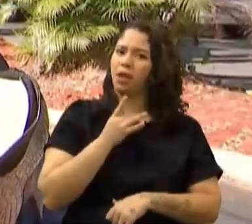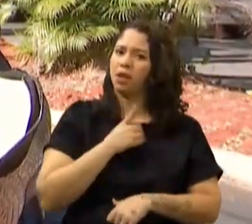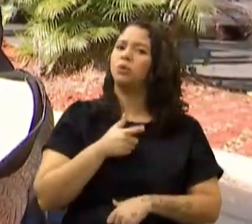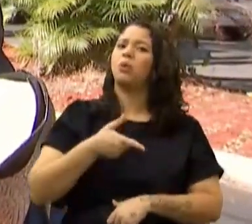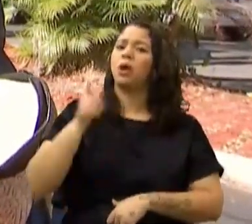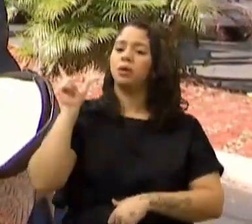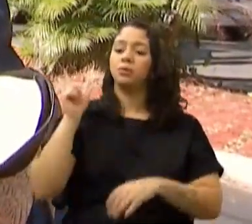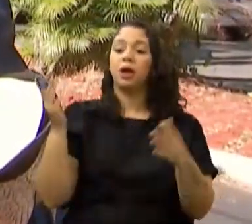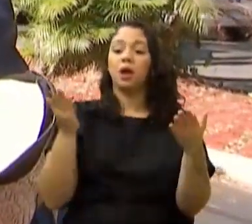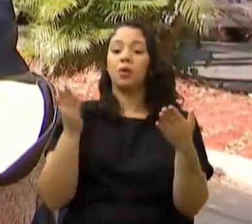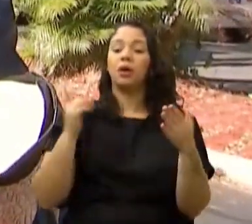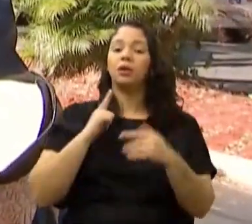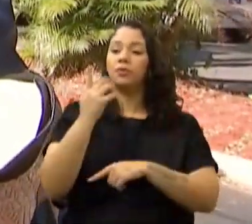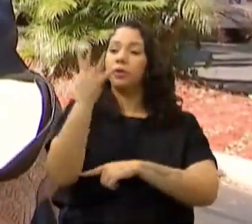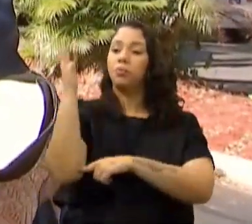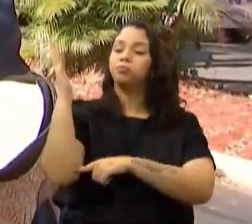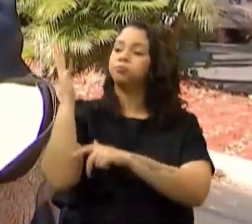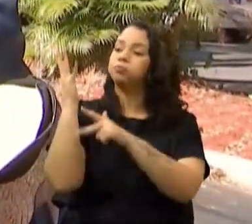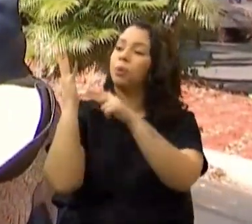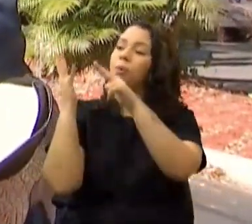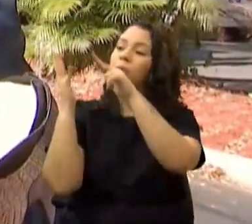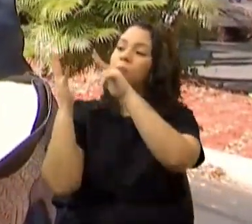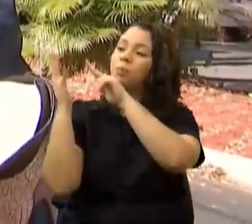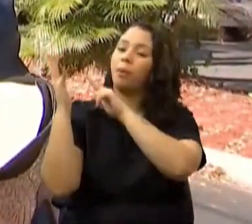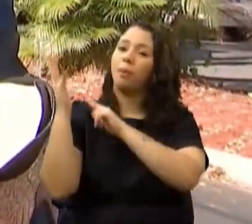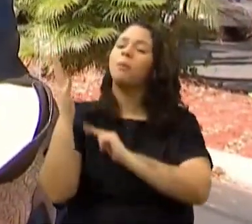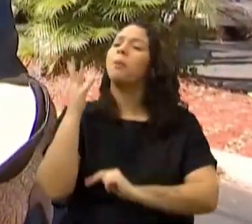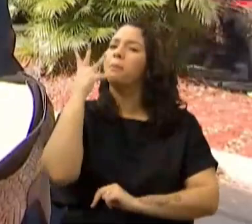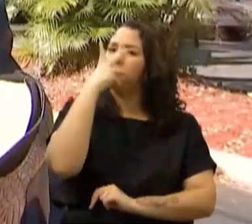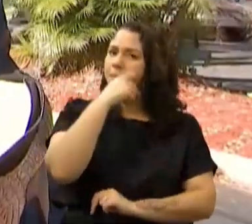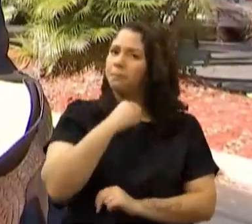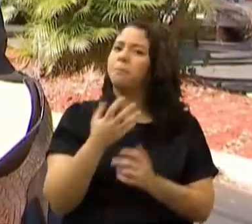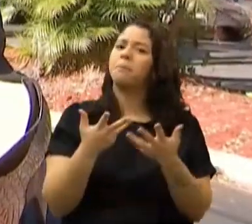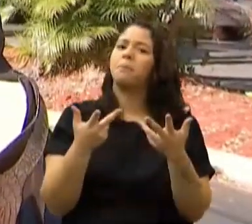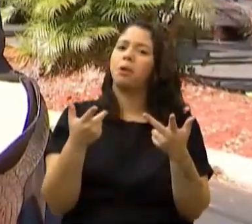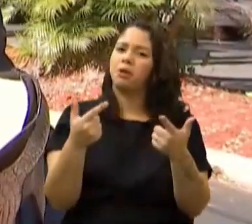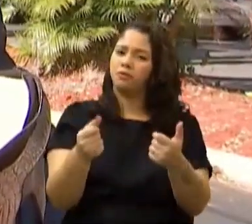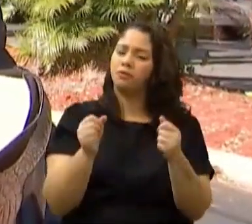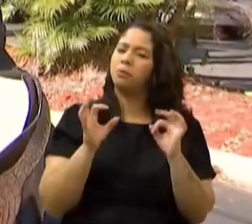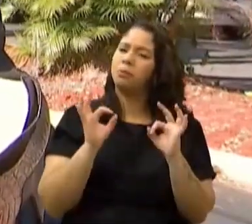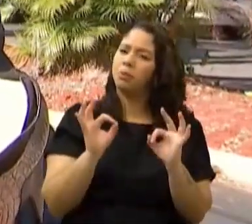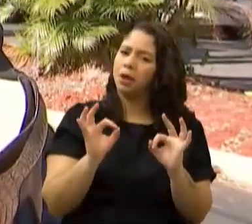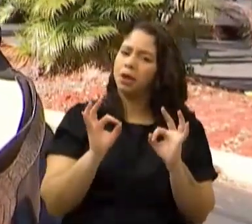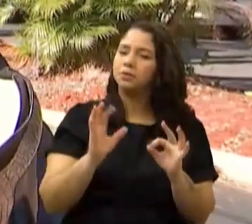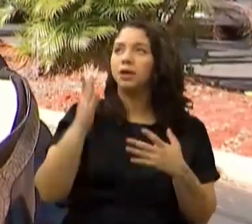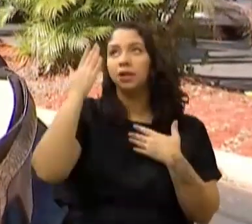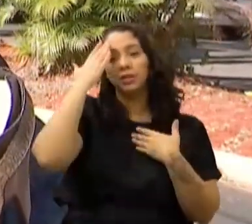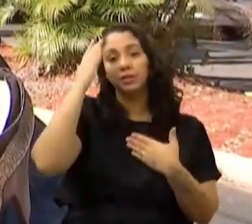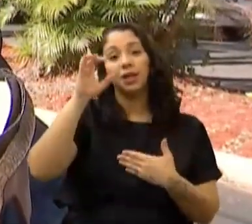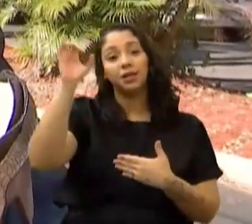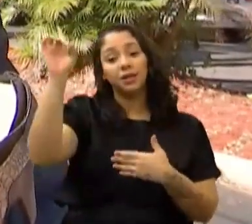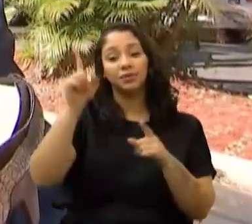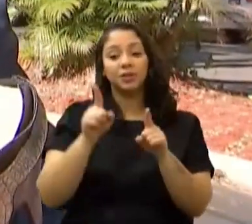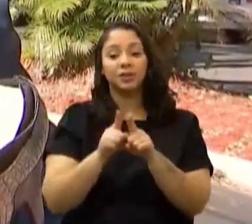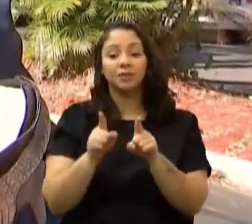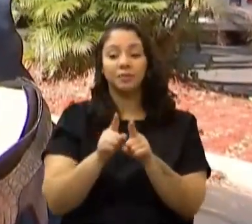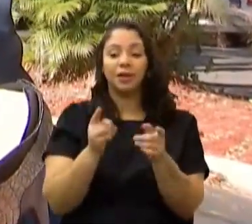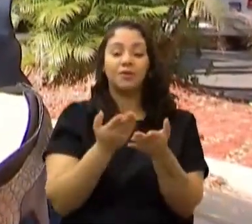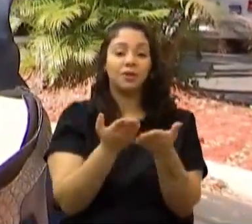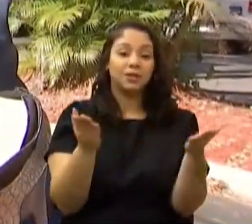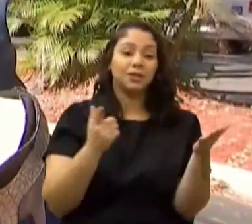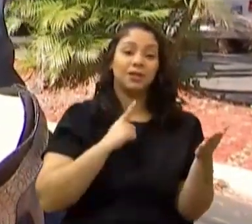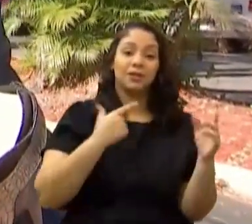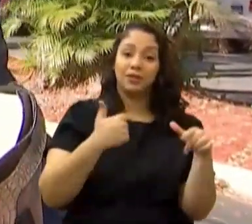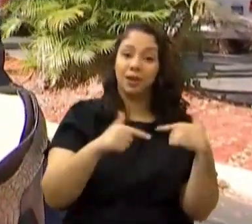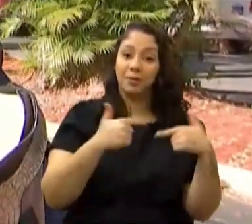fazia muito medo agora depois desta poda ficou muito maravilhoso viu e nós agradecemos a Deus e a